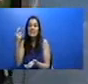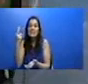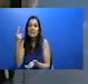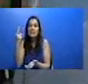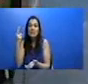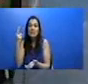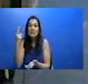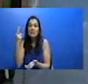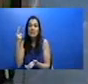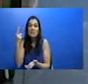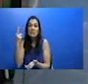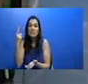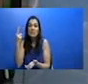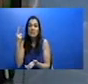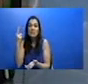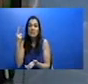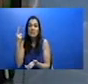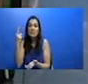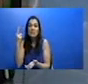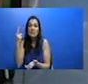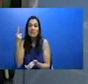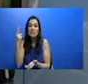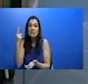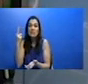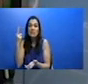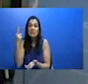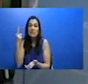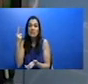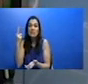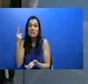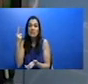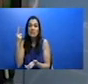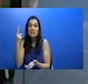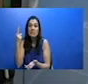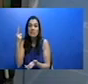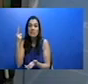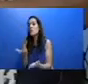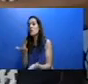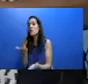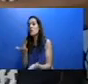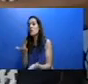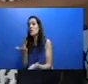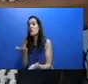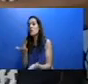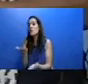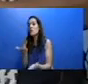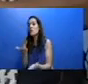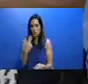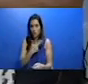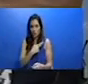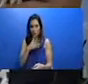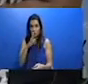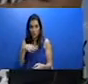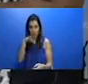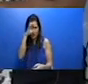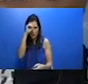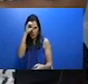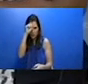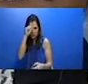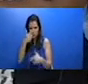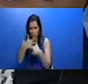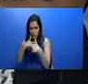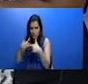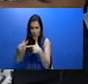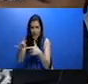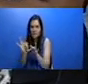dessa ração? Deixe registrada a sua estratégia. Olha, se nós já tivéssemos aprendido a divisão, era muito simples.